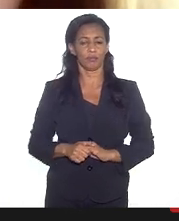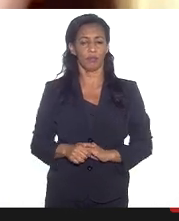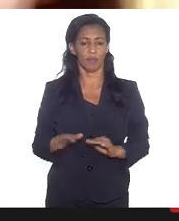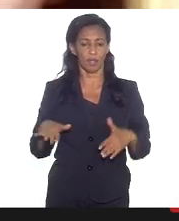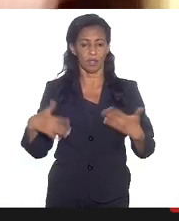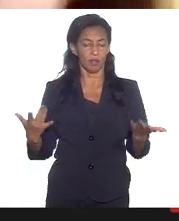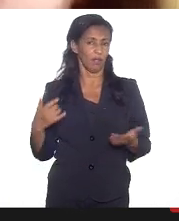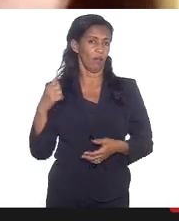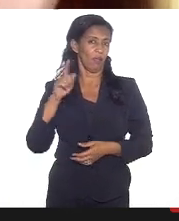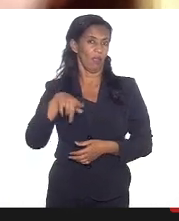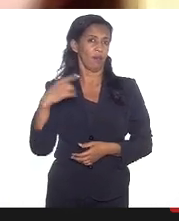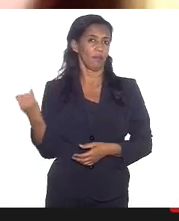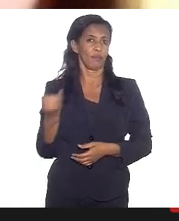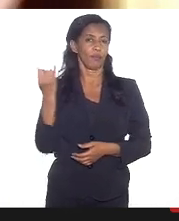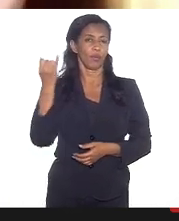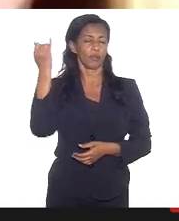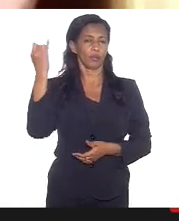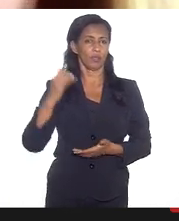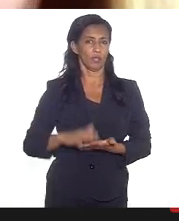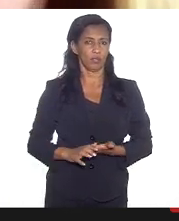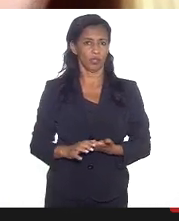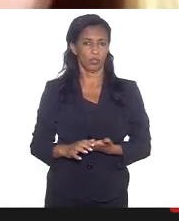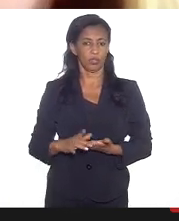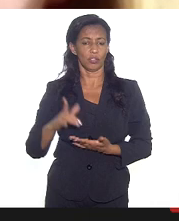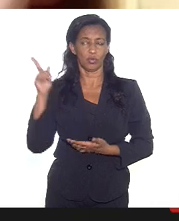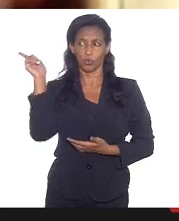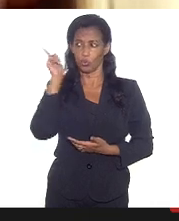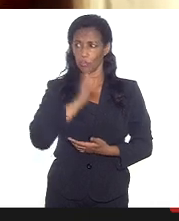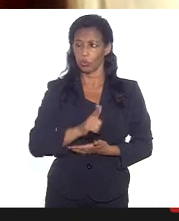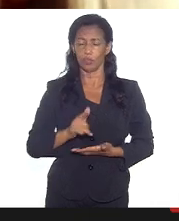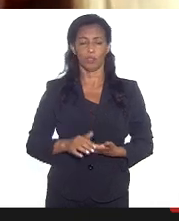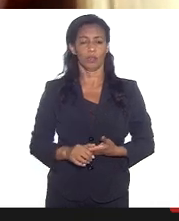Então, assim, seria muito importante a gente conseguir que